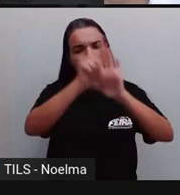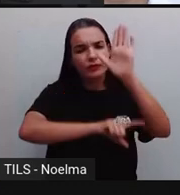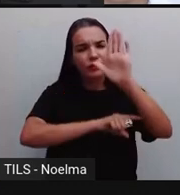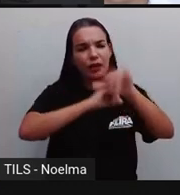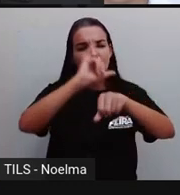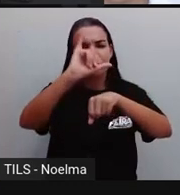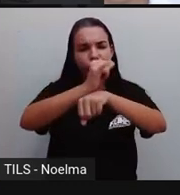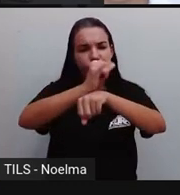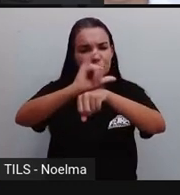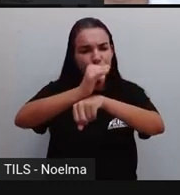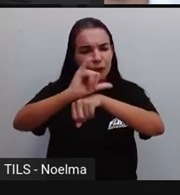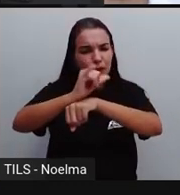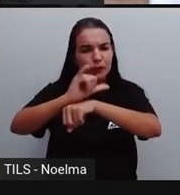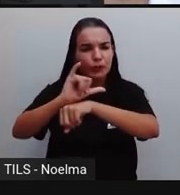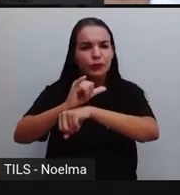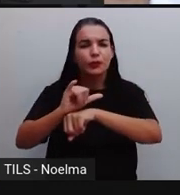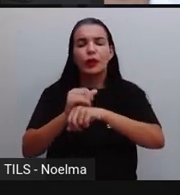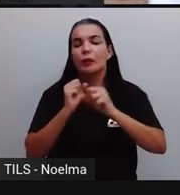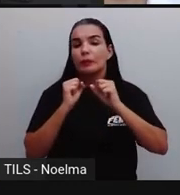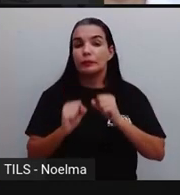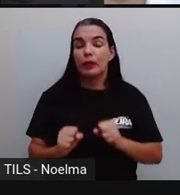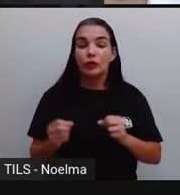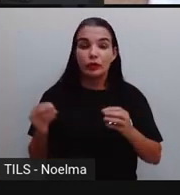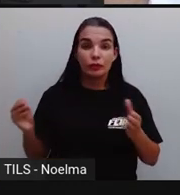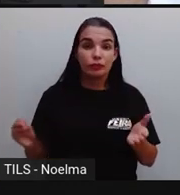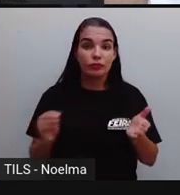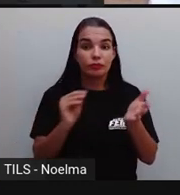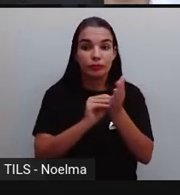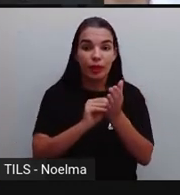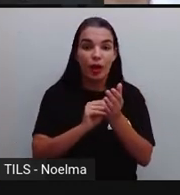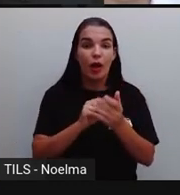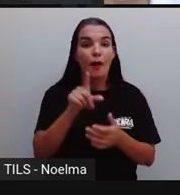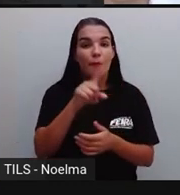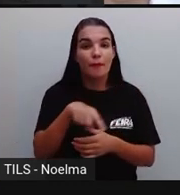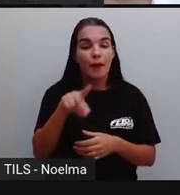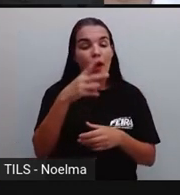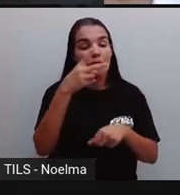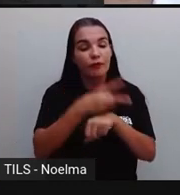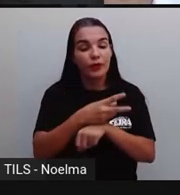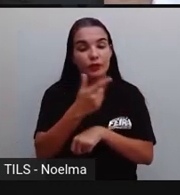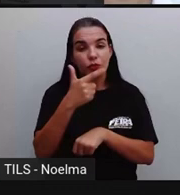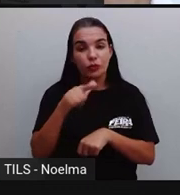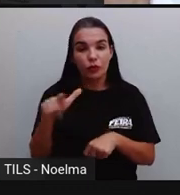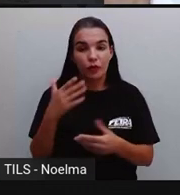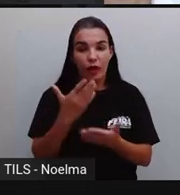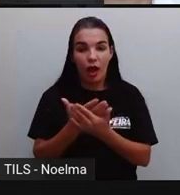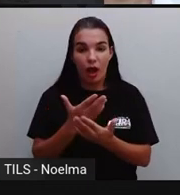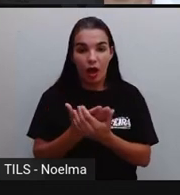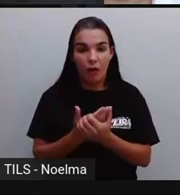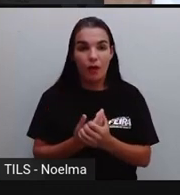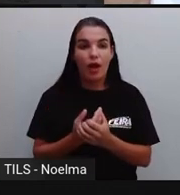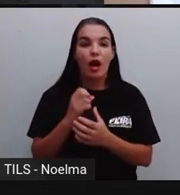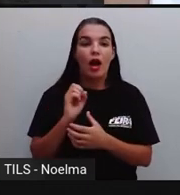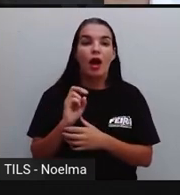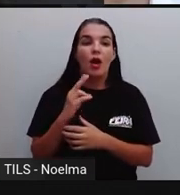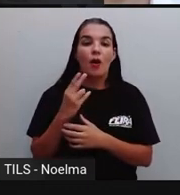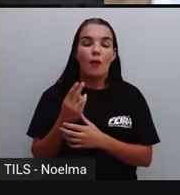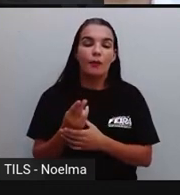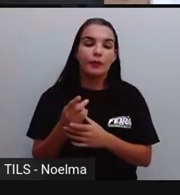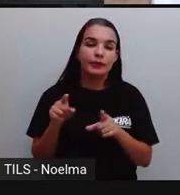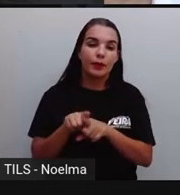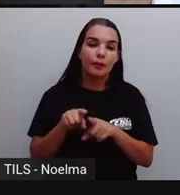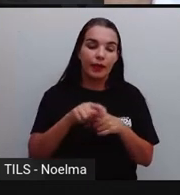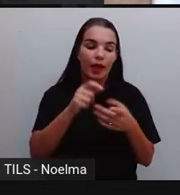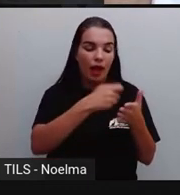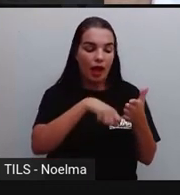no canal do YouTube, tá? É a playlist do segundo ano que você pode assistir novamente a aula ou